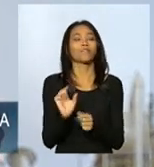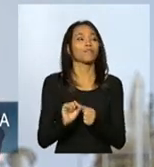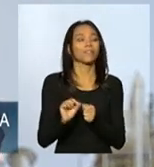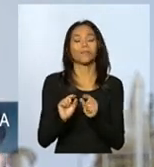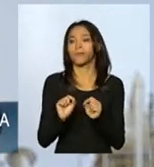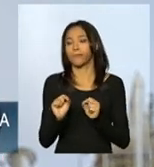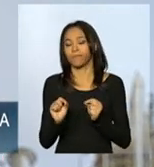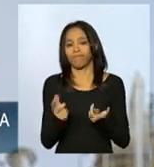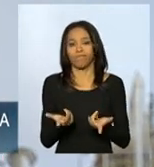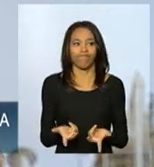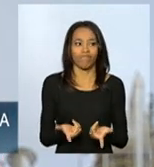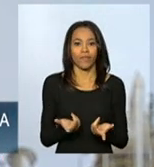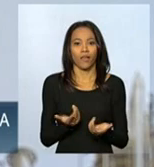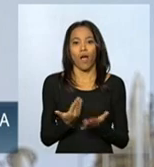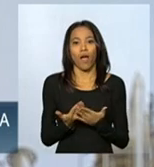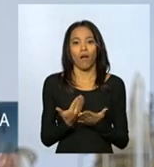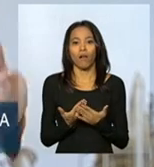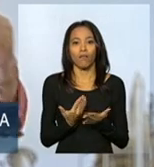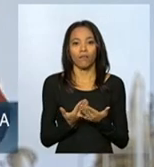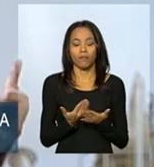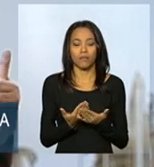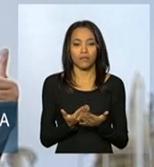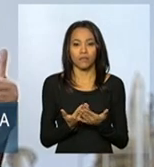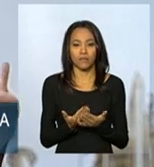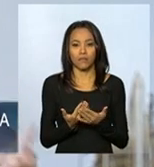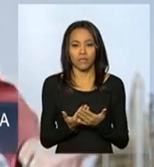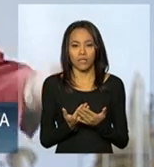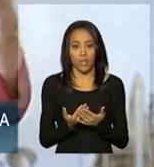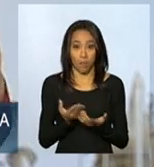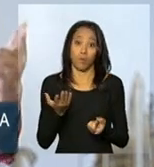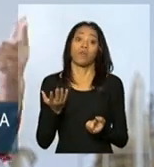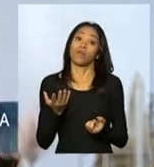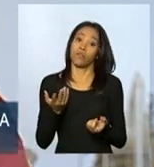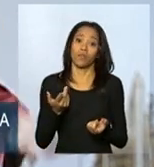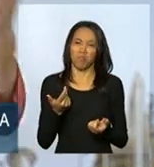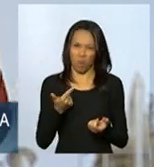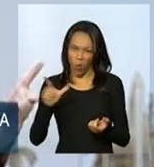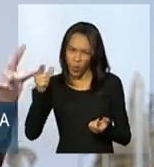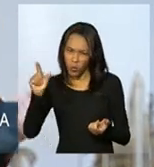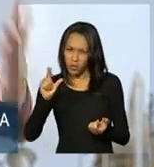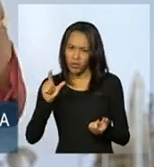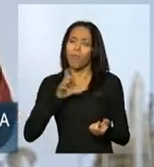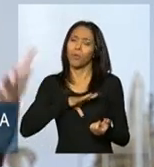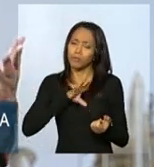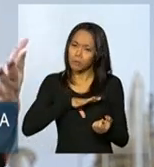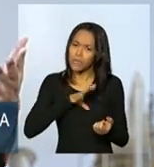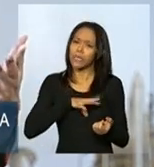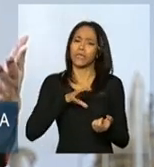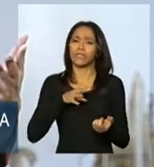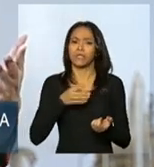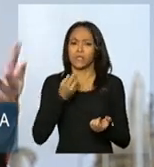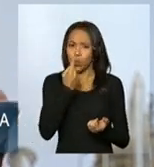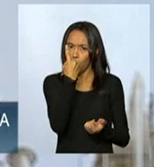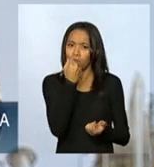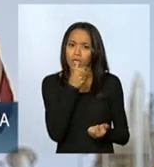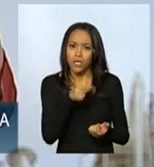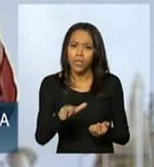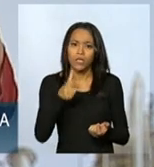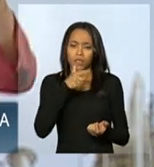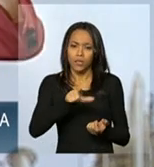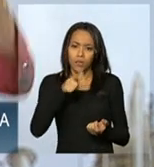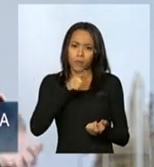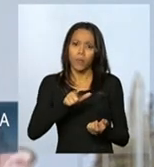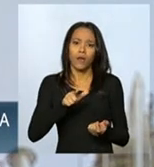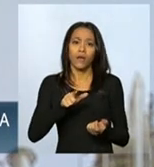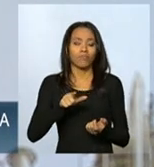aulas que não sejam de português, de matemática, de ciências e uma língua.